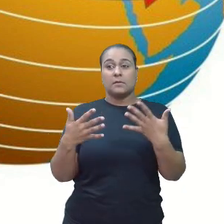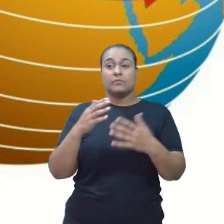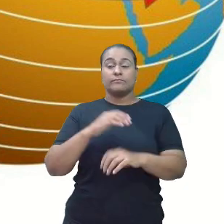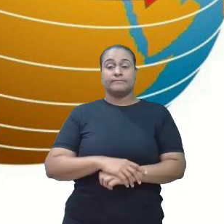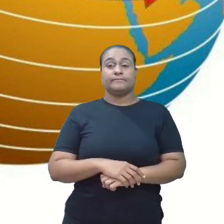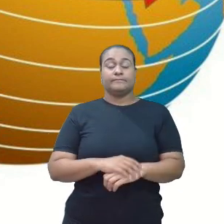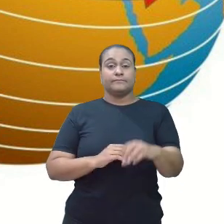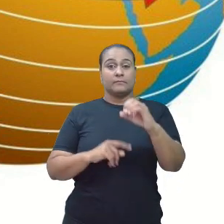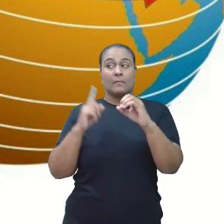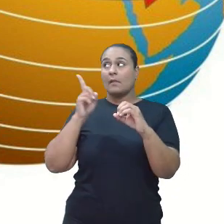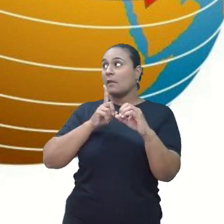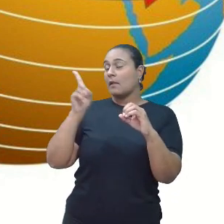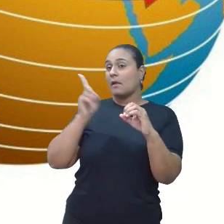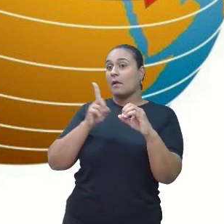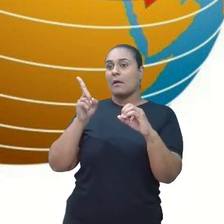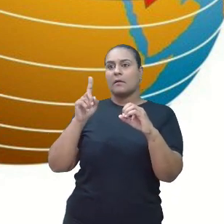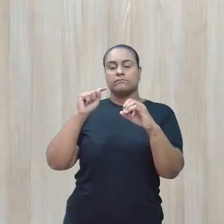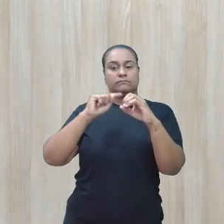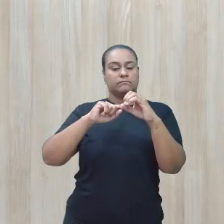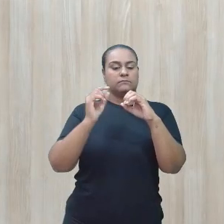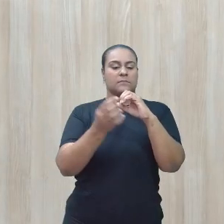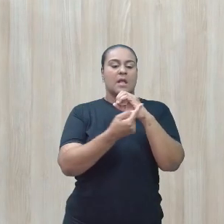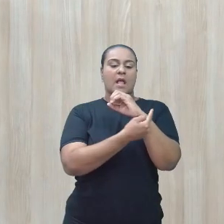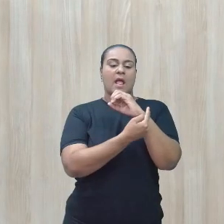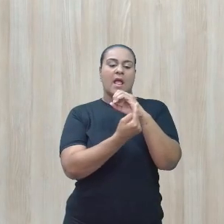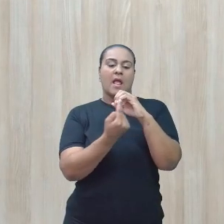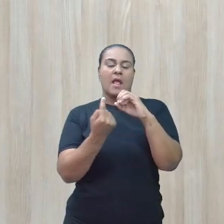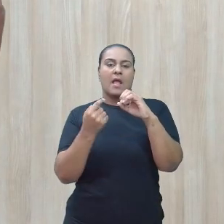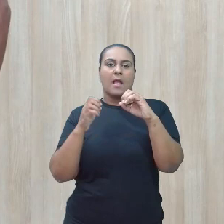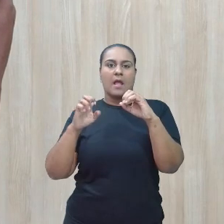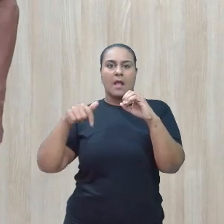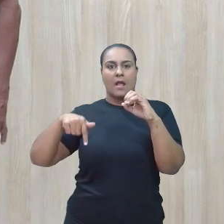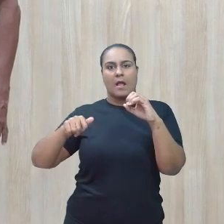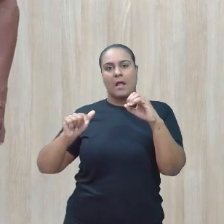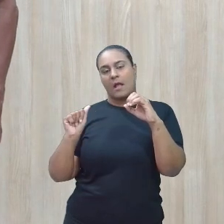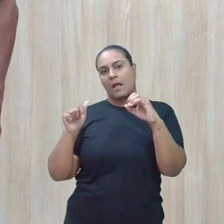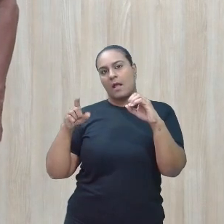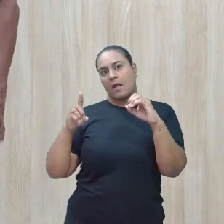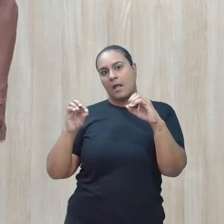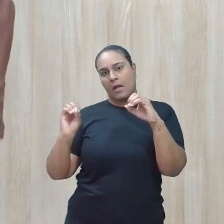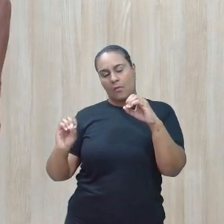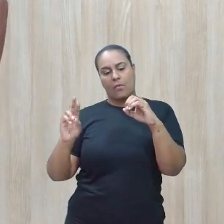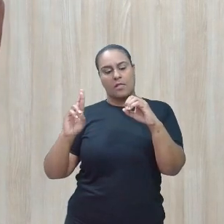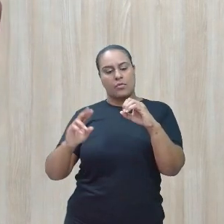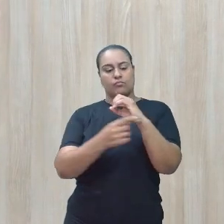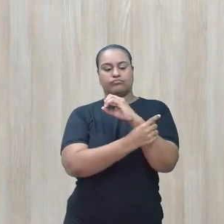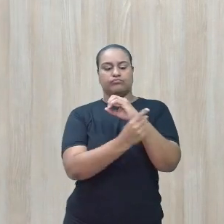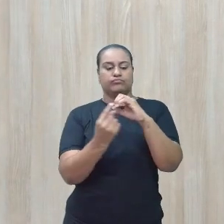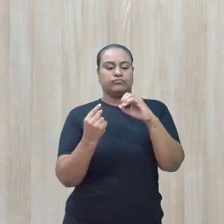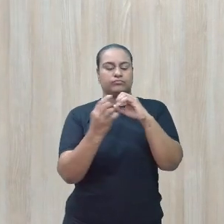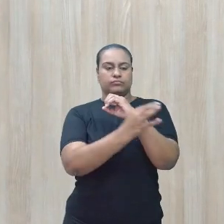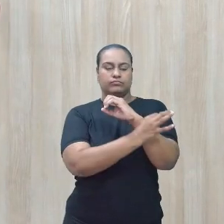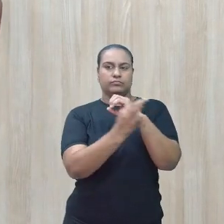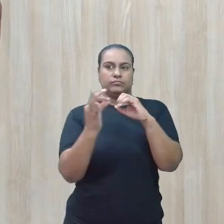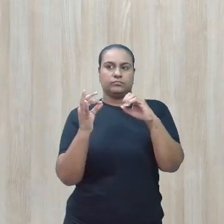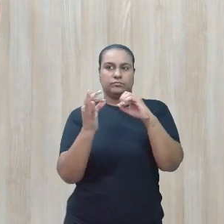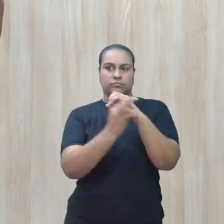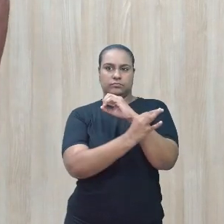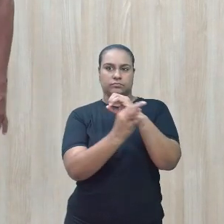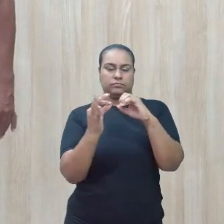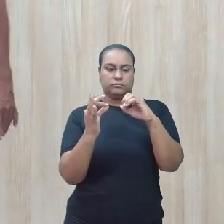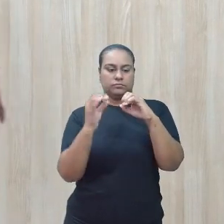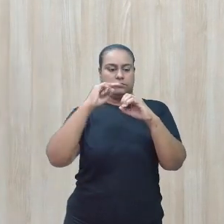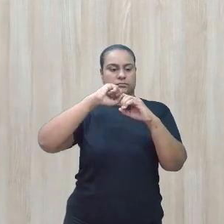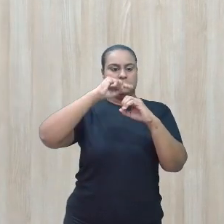daí, o que for em relação ao Equador, latitude. Em relação ao meridiano, desculpe,